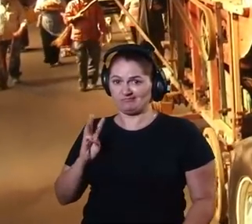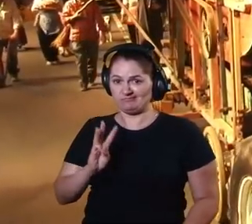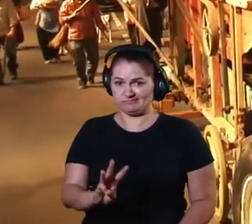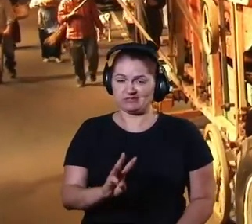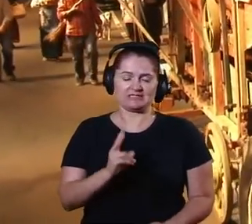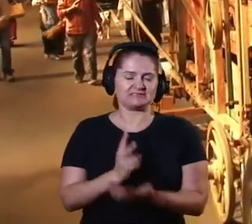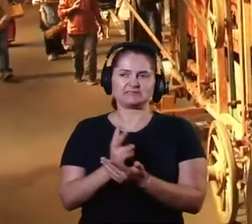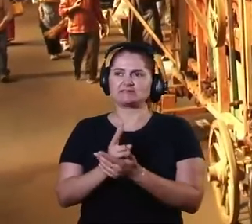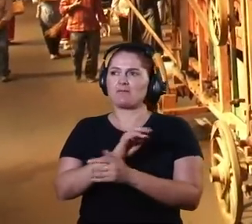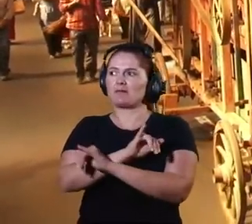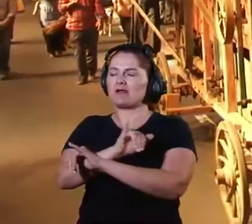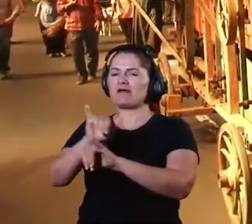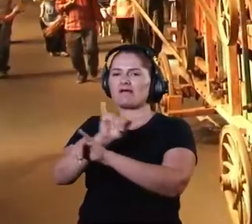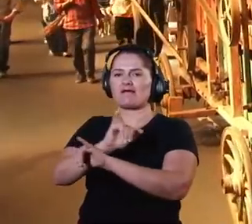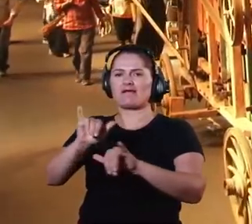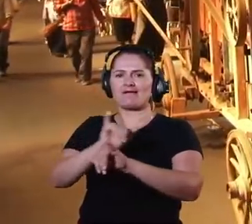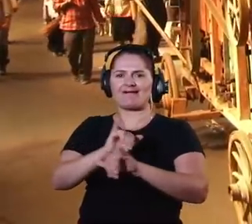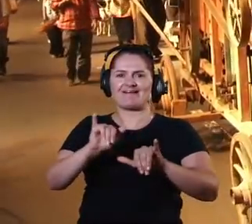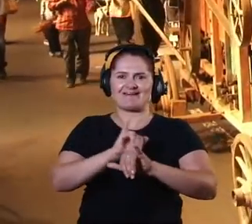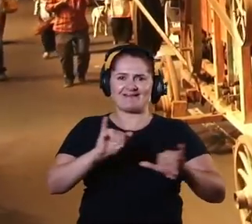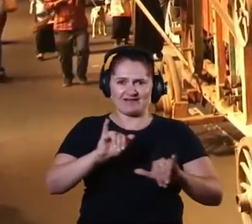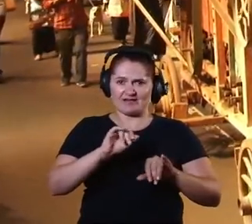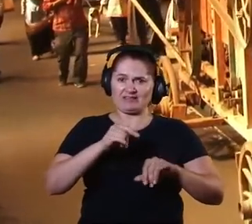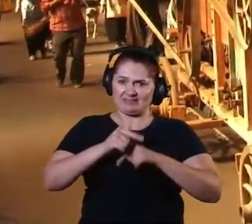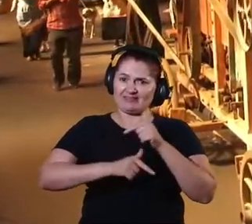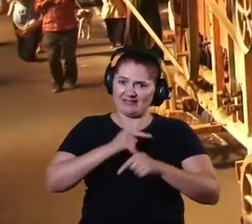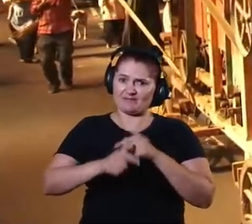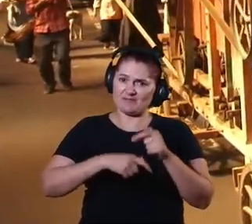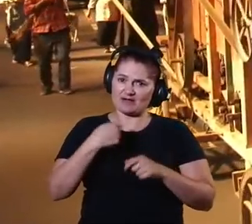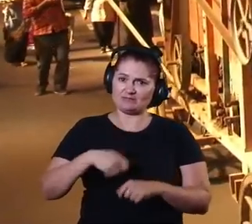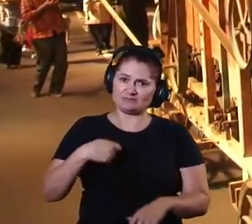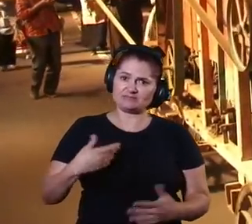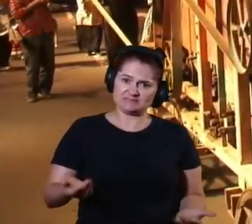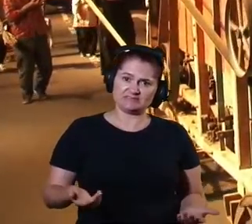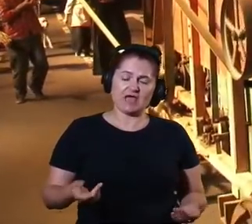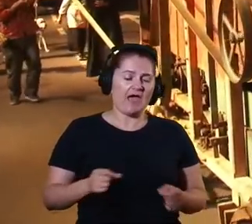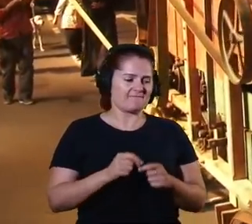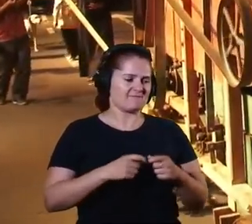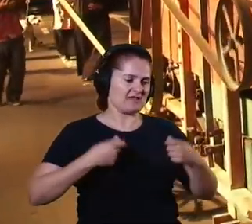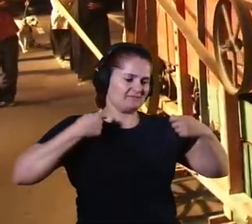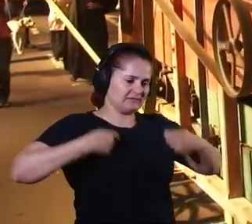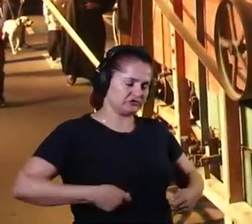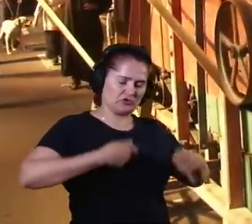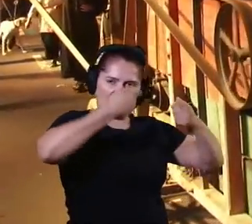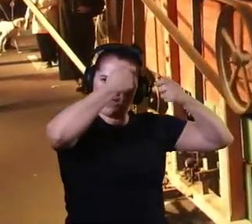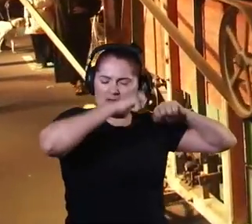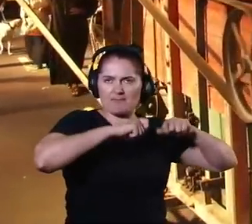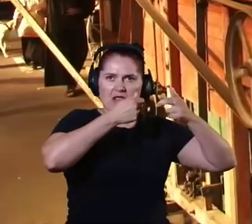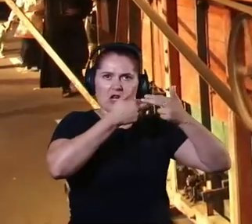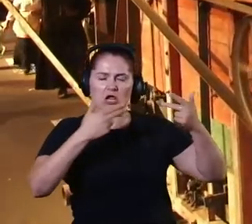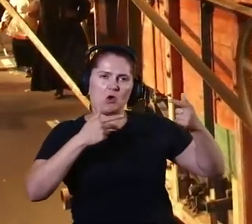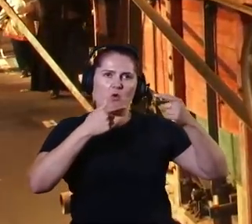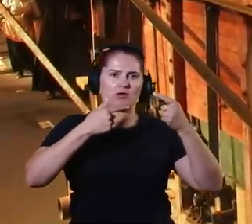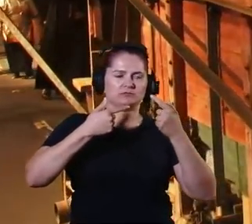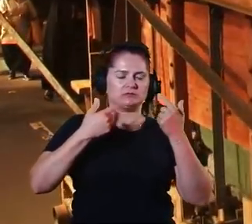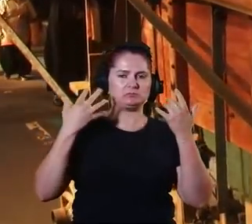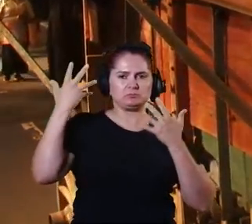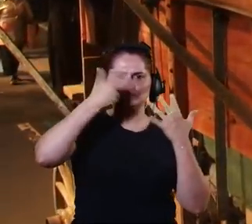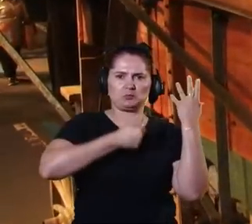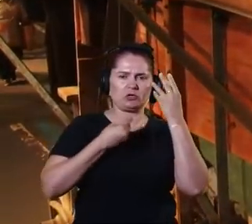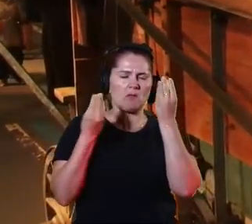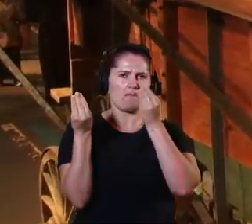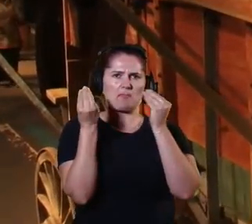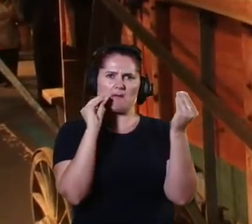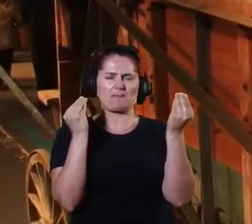fazendo essa divulgação. Tanta gente aqui coloca vestido, faz isso, faz aquilo. Dá uma trabalheira também, hein? Dá